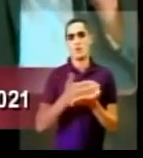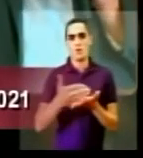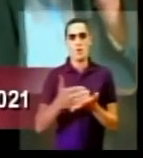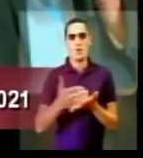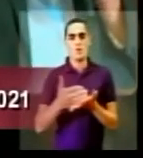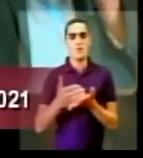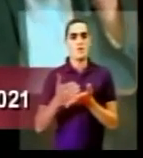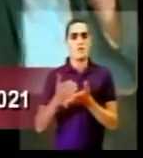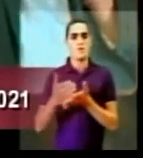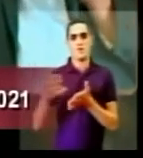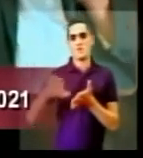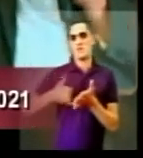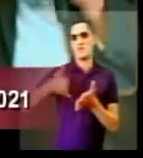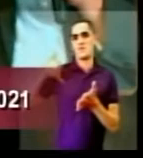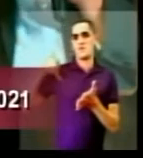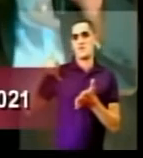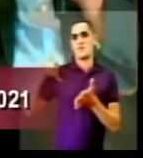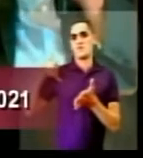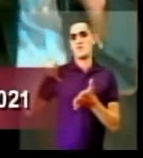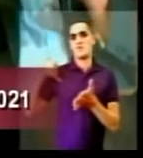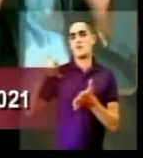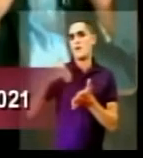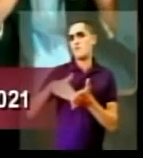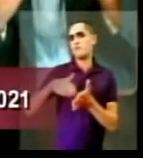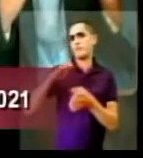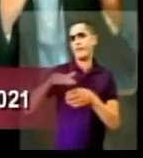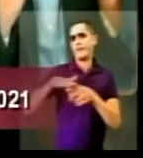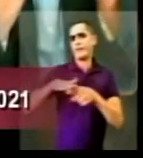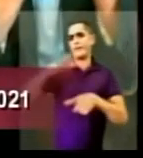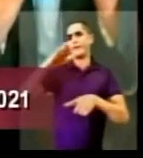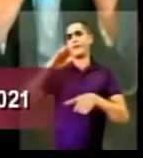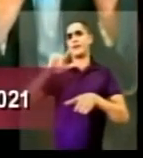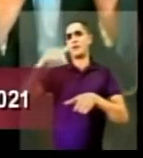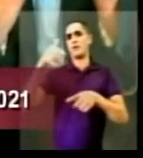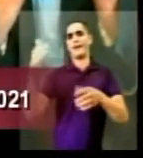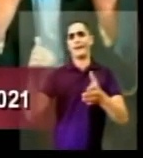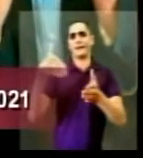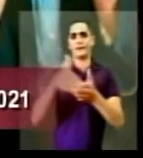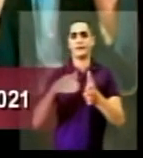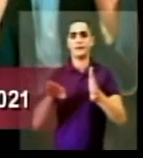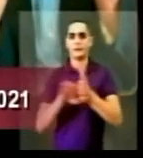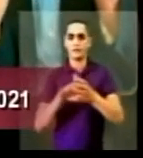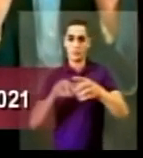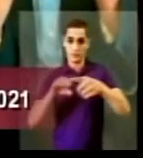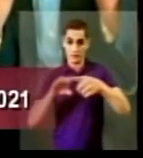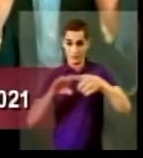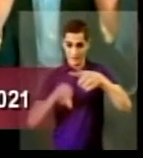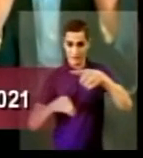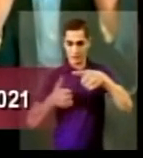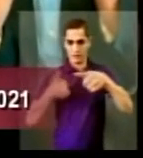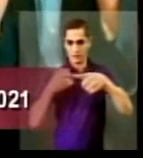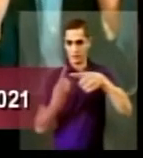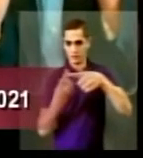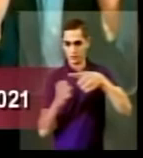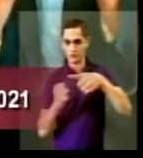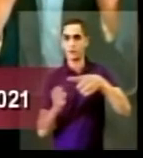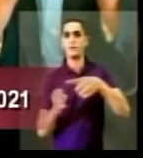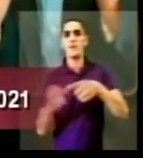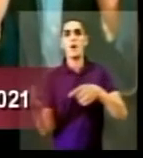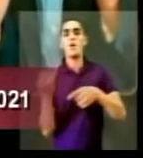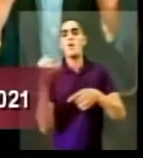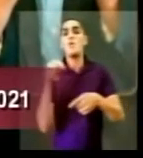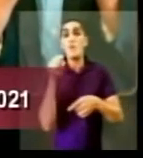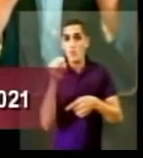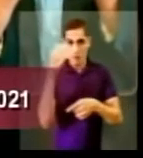etária maior no primeiro dia até descermos até os 18 anos. É importante você entender